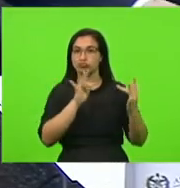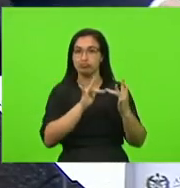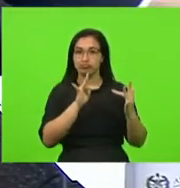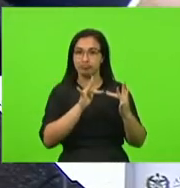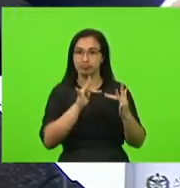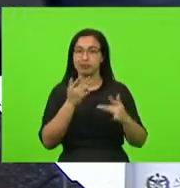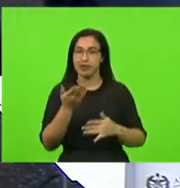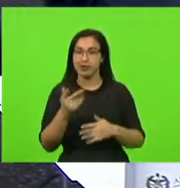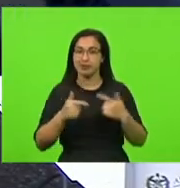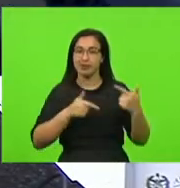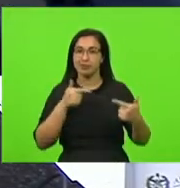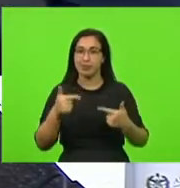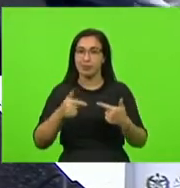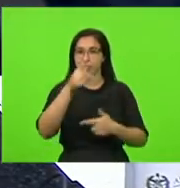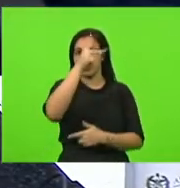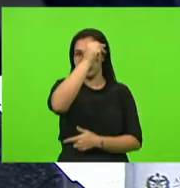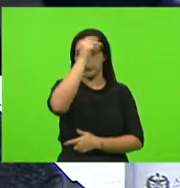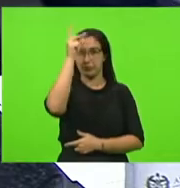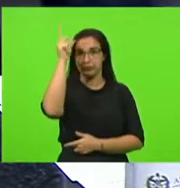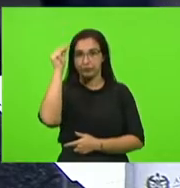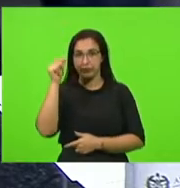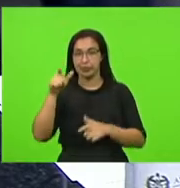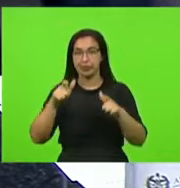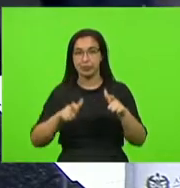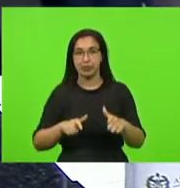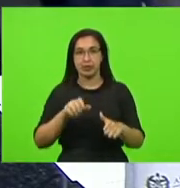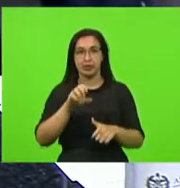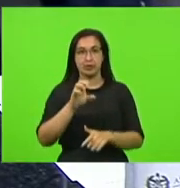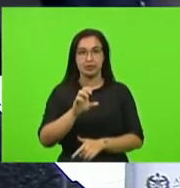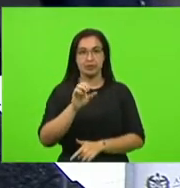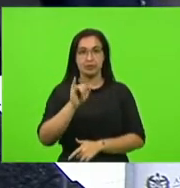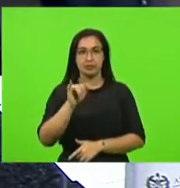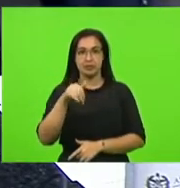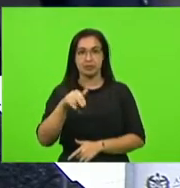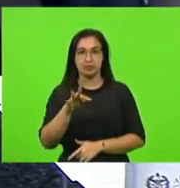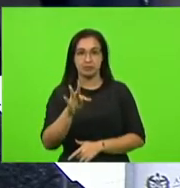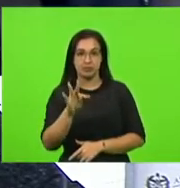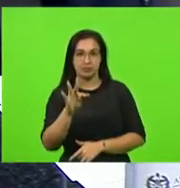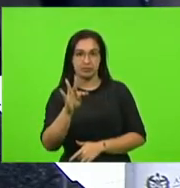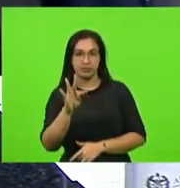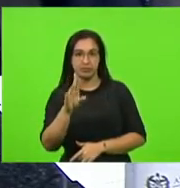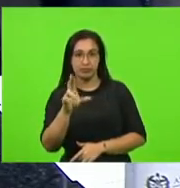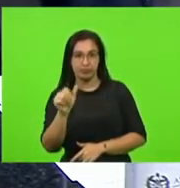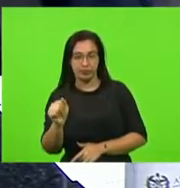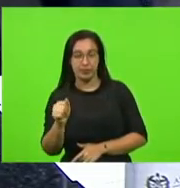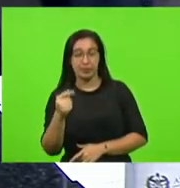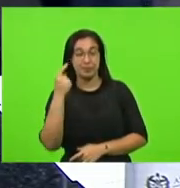lá na prefeitura, na área do Seminfra. Dizer que nós temos que pensar grande,